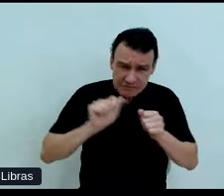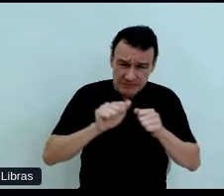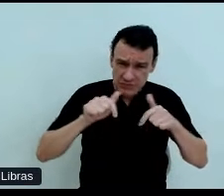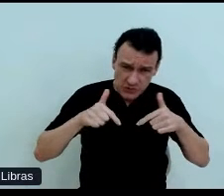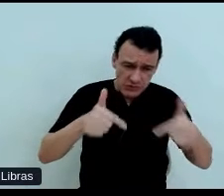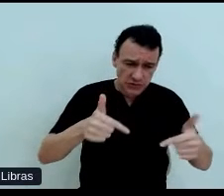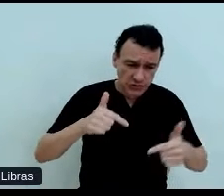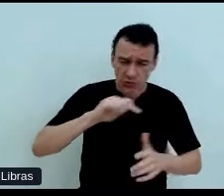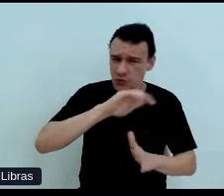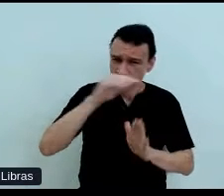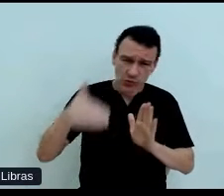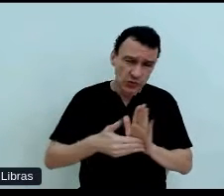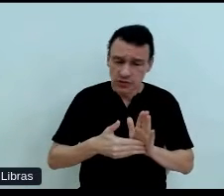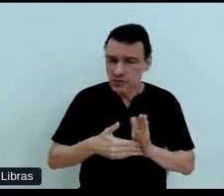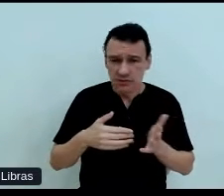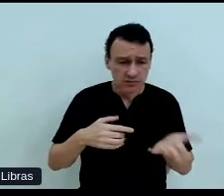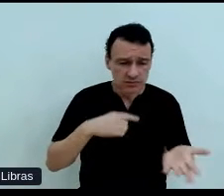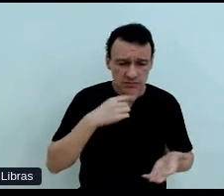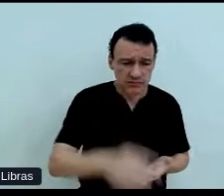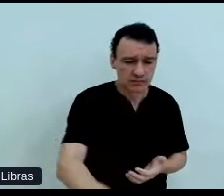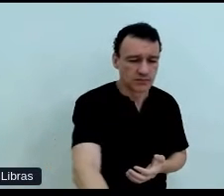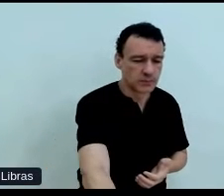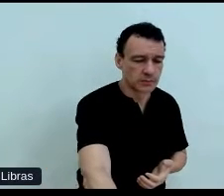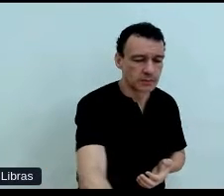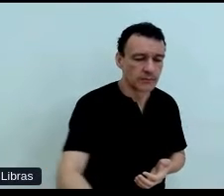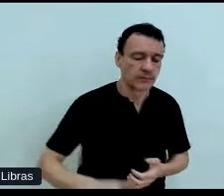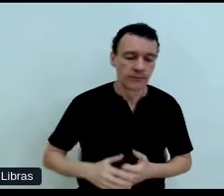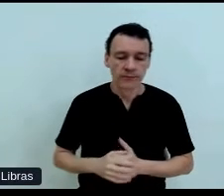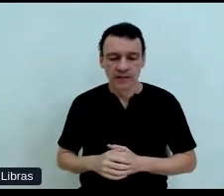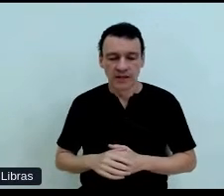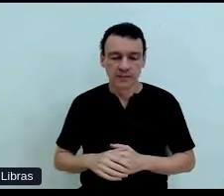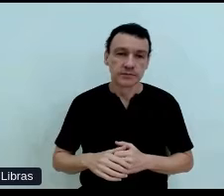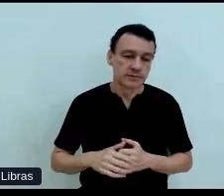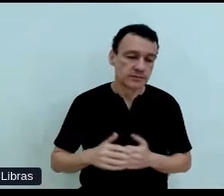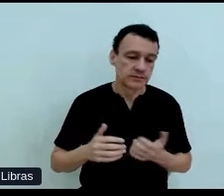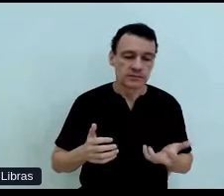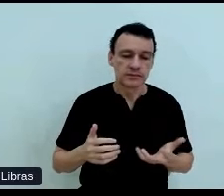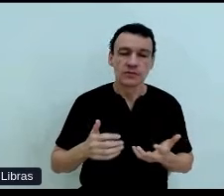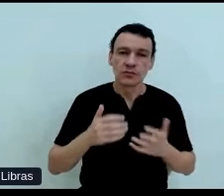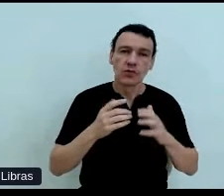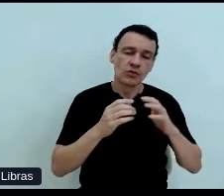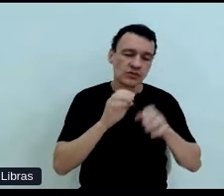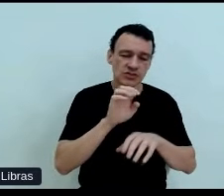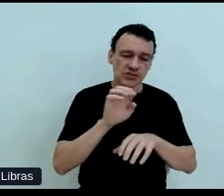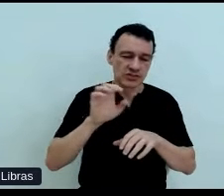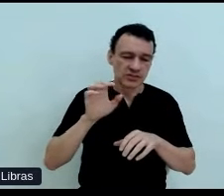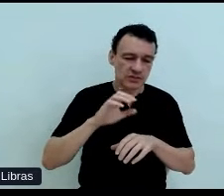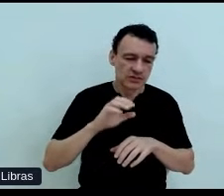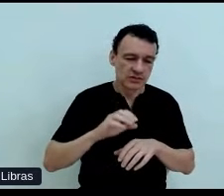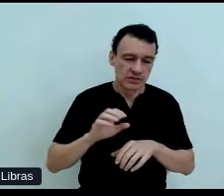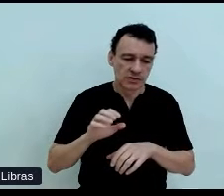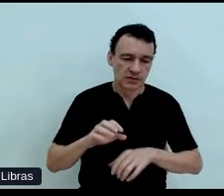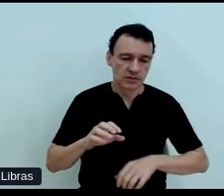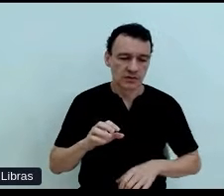implementando somente por sua parte, ou seja, os estados somente por sua